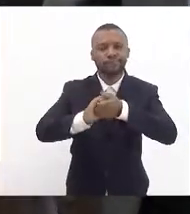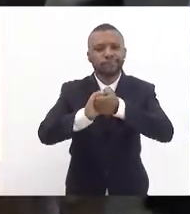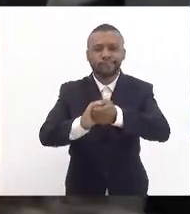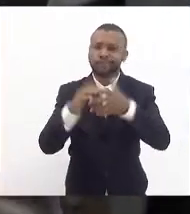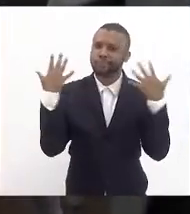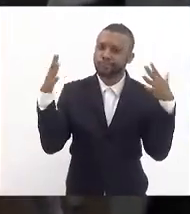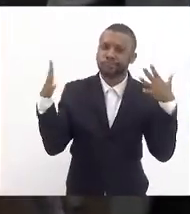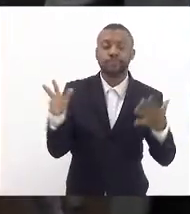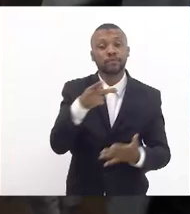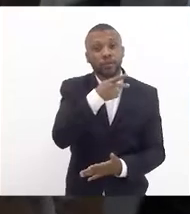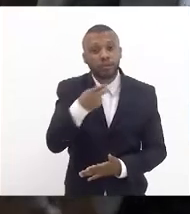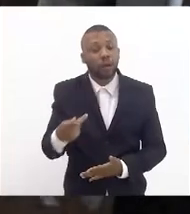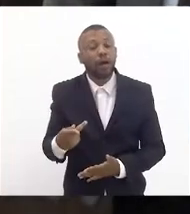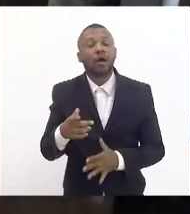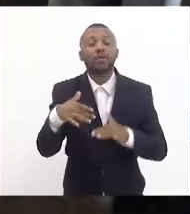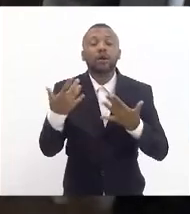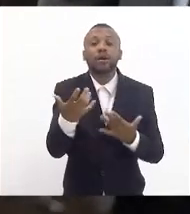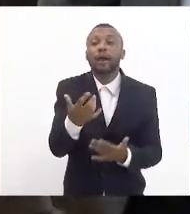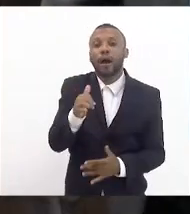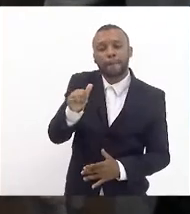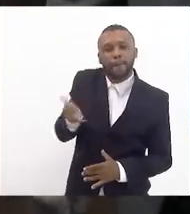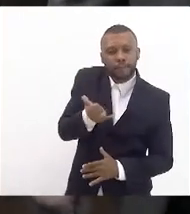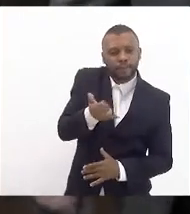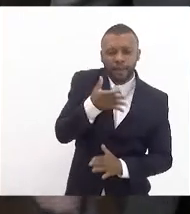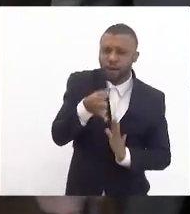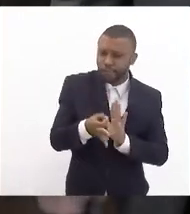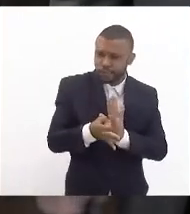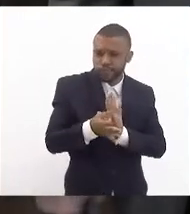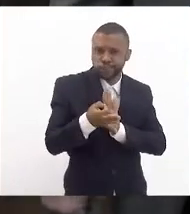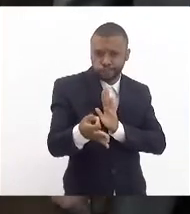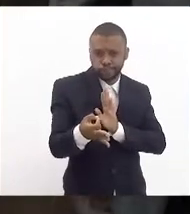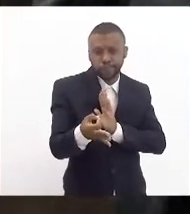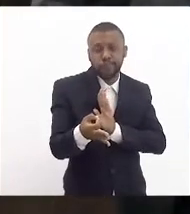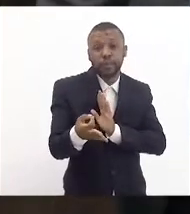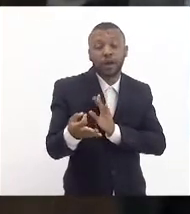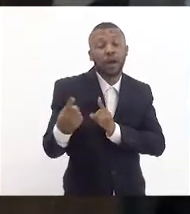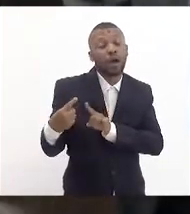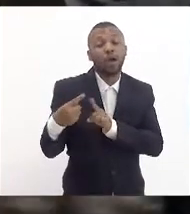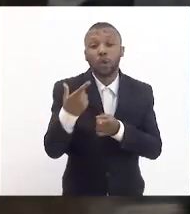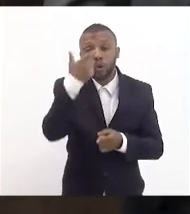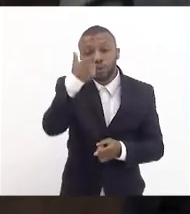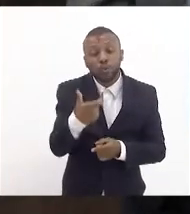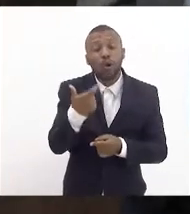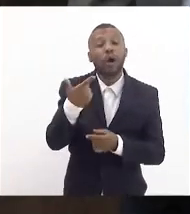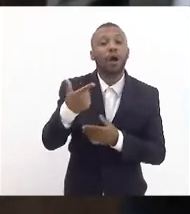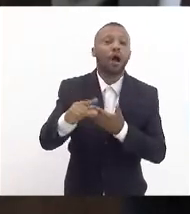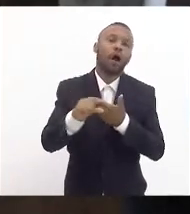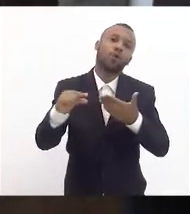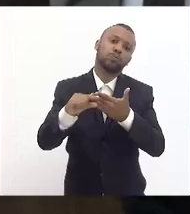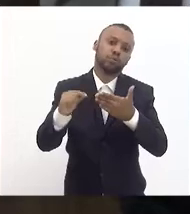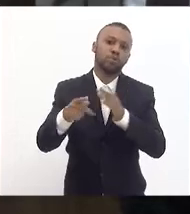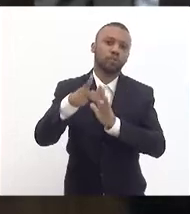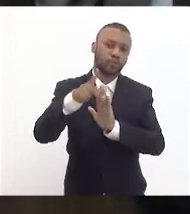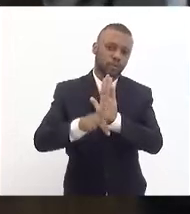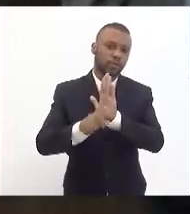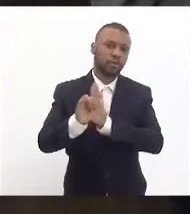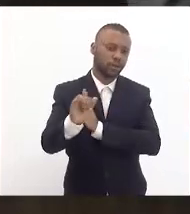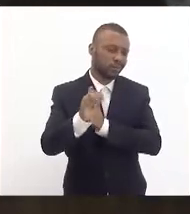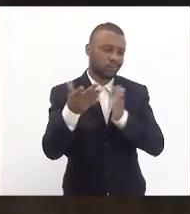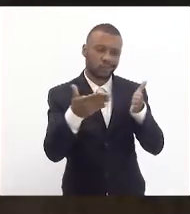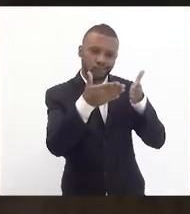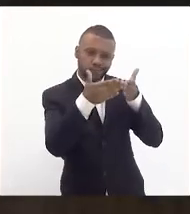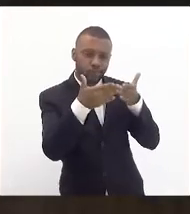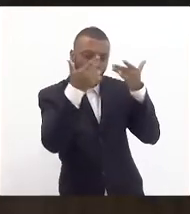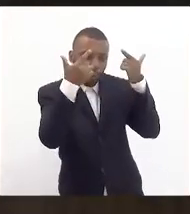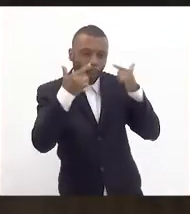Senhor presidente, eu vou declinar do meu parecer, por ser autor do projeto. Senhor presidente, eu vou declinar